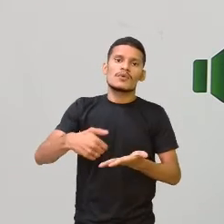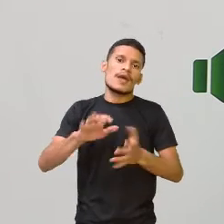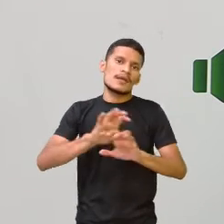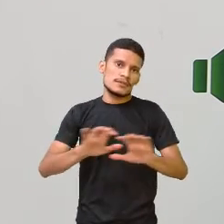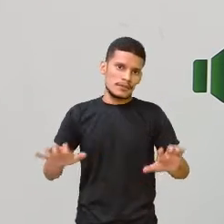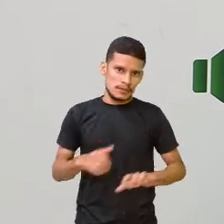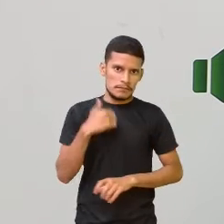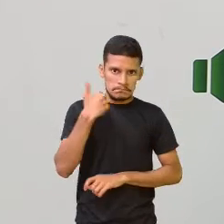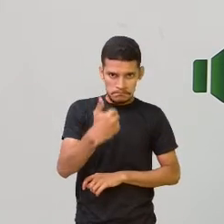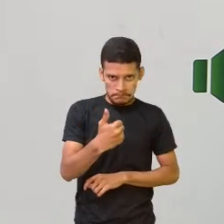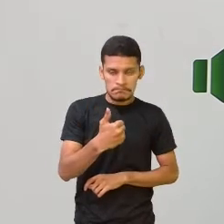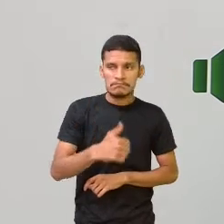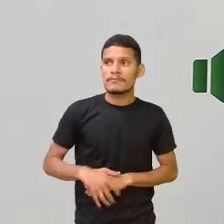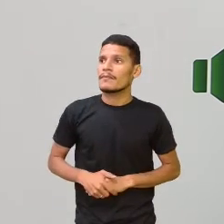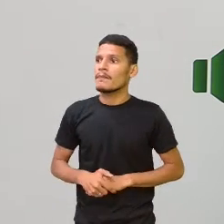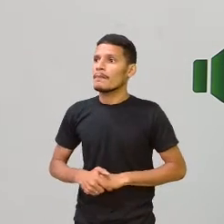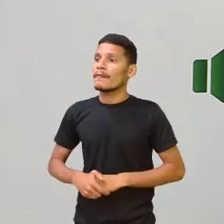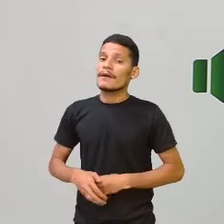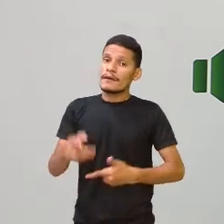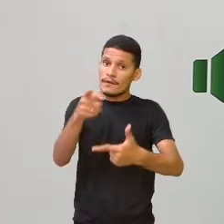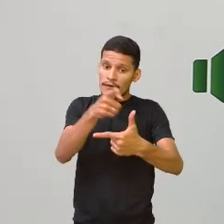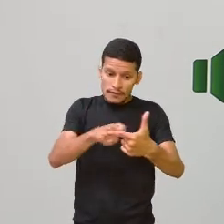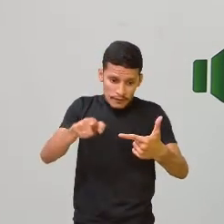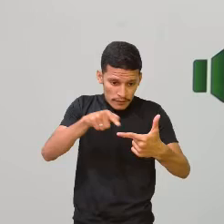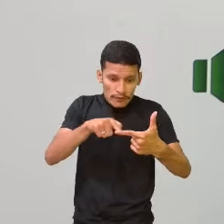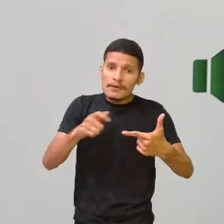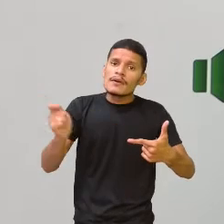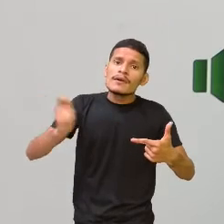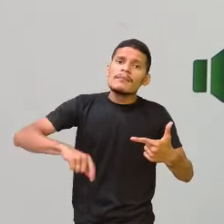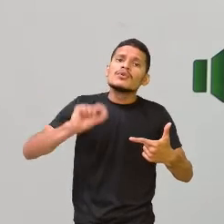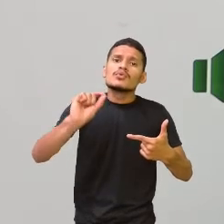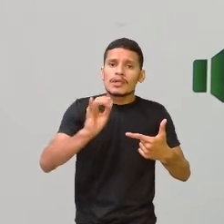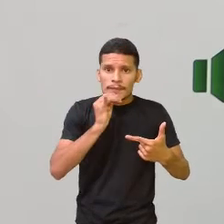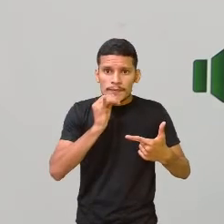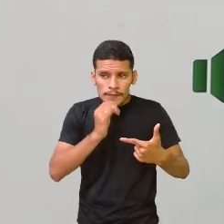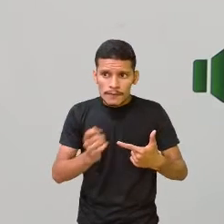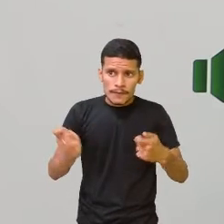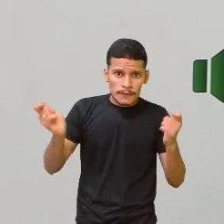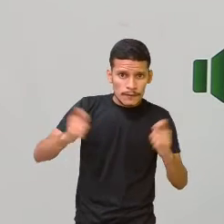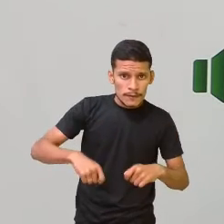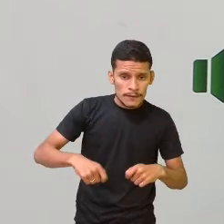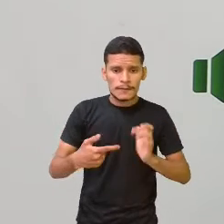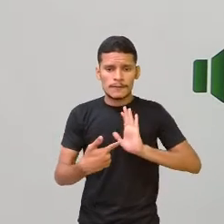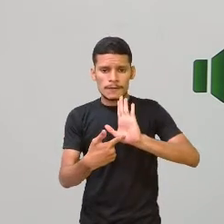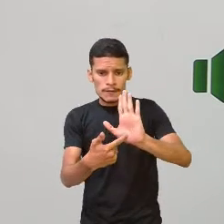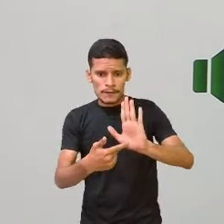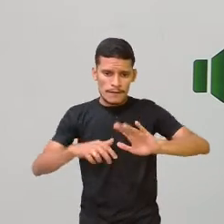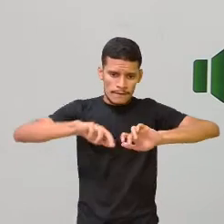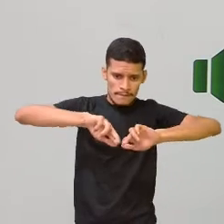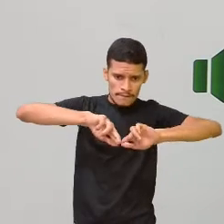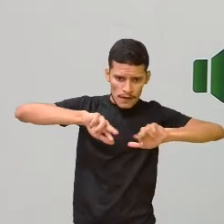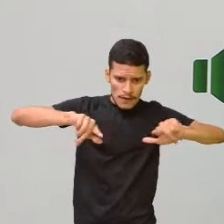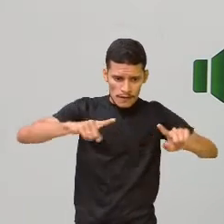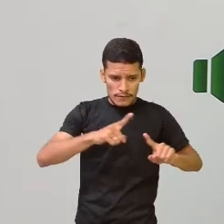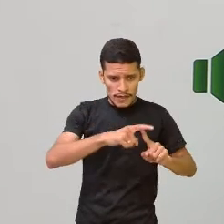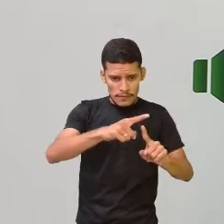beleza? A divisão possibilita a resolução de diversos tipos